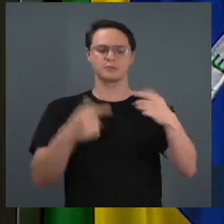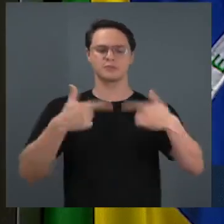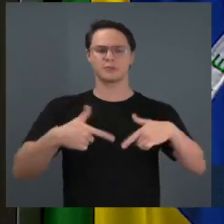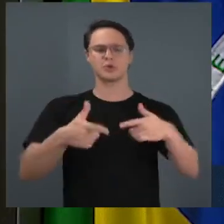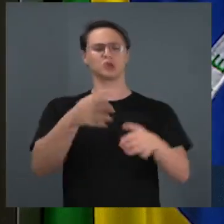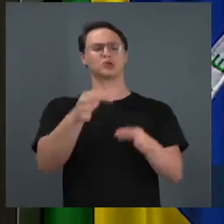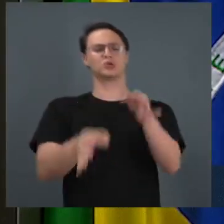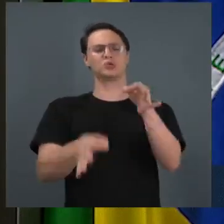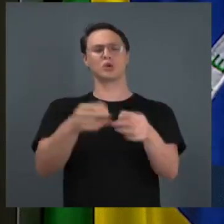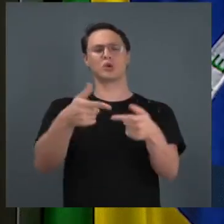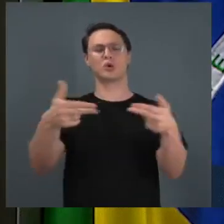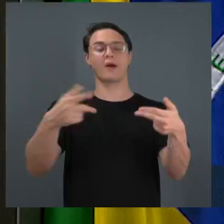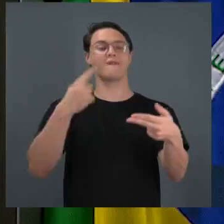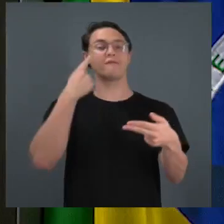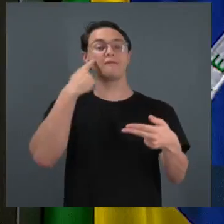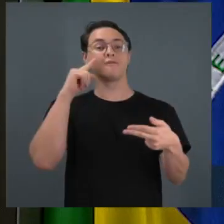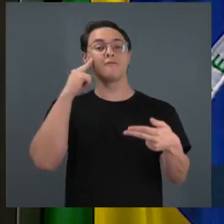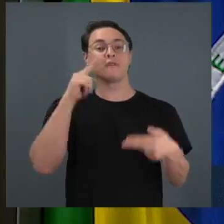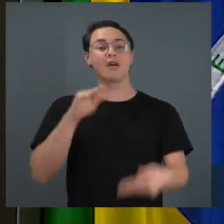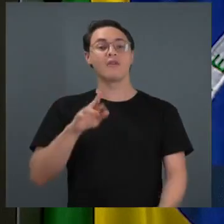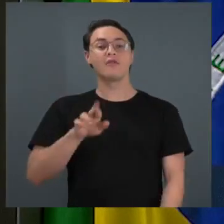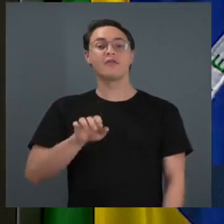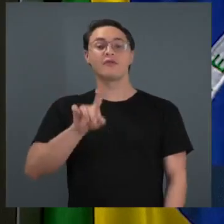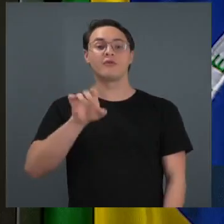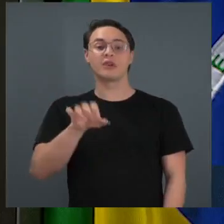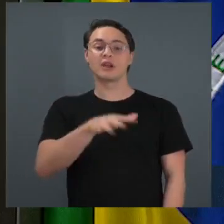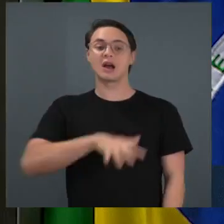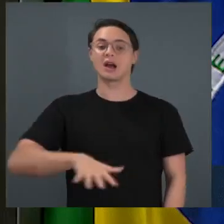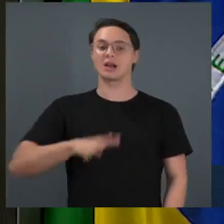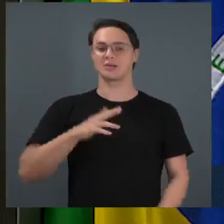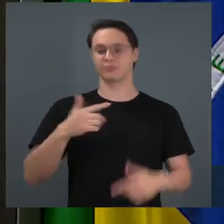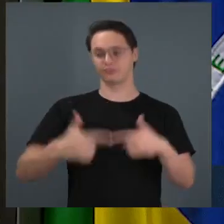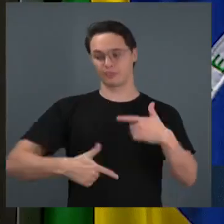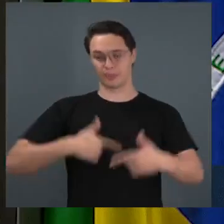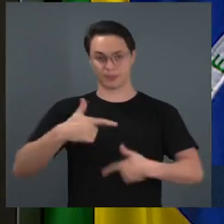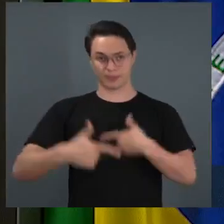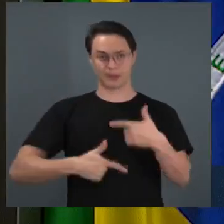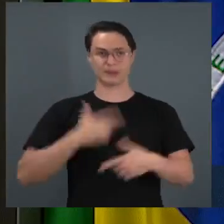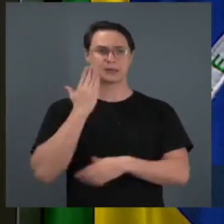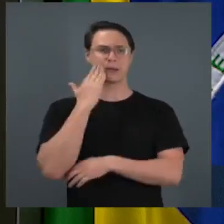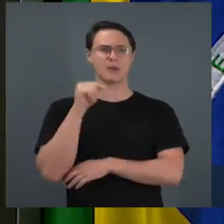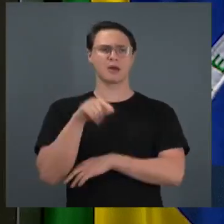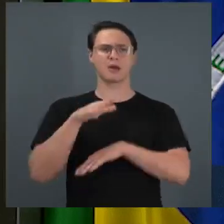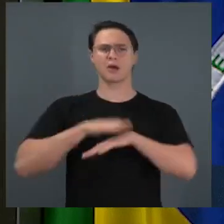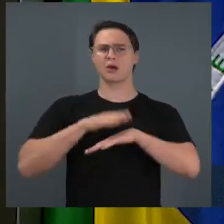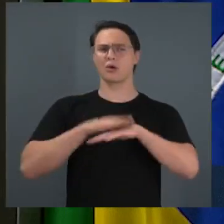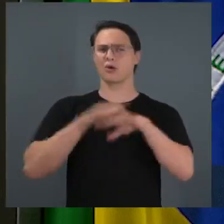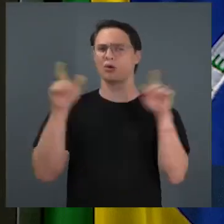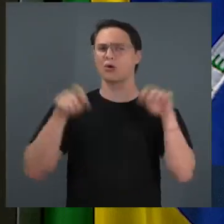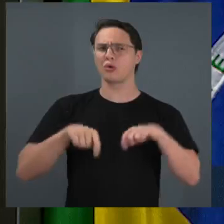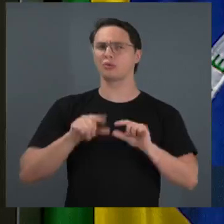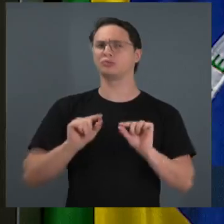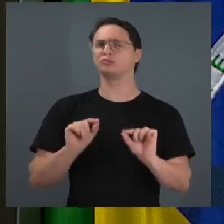fraudes nas relações de trabalho. O questionamento dessa competência, por meio do